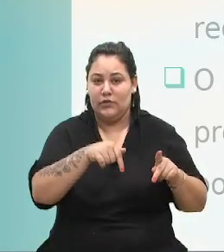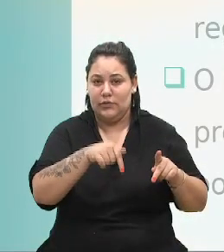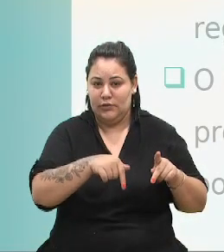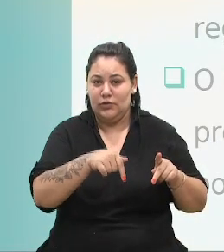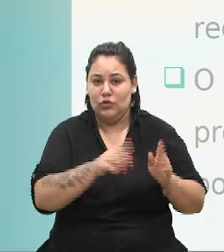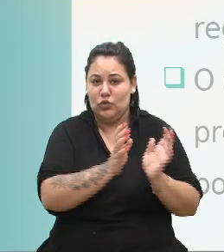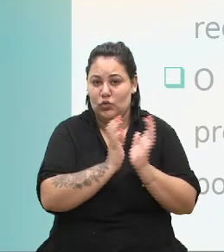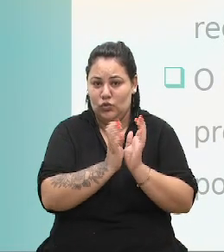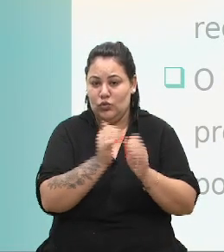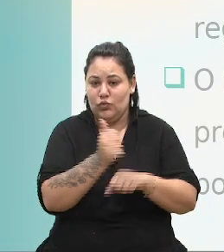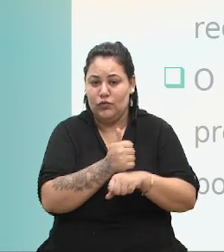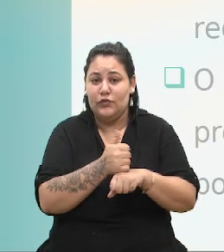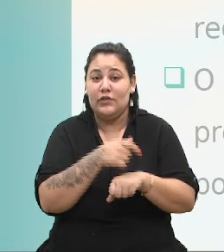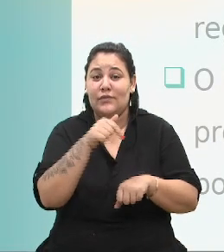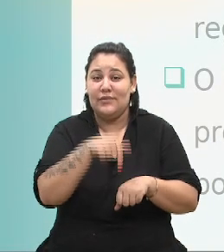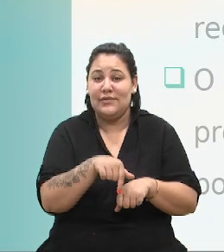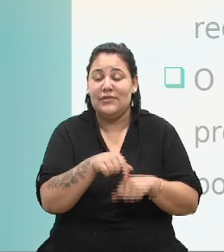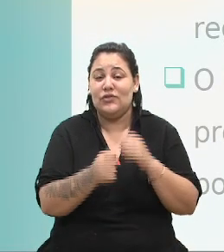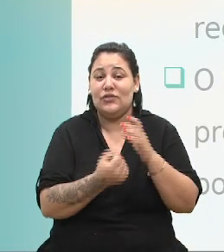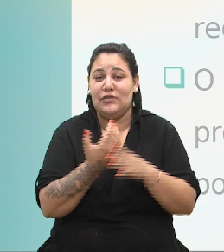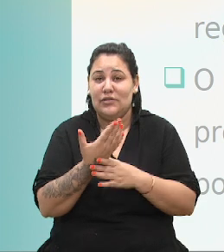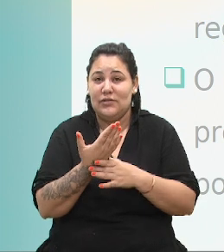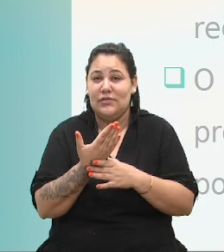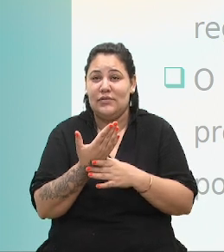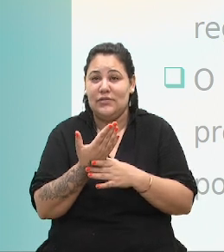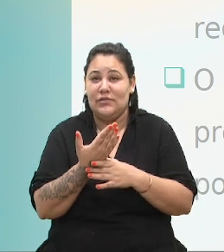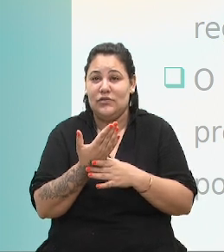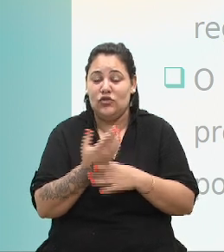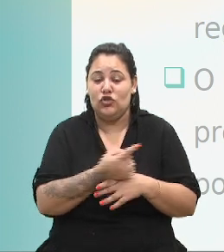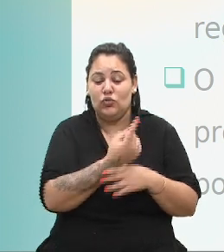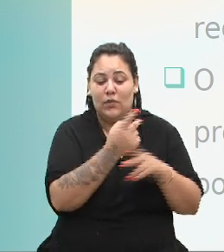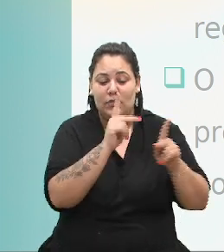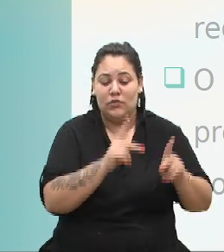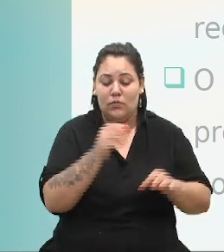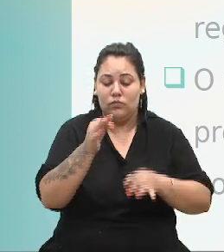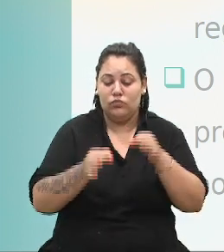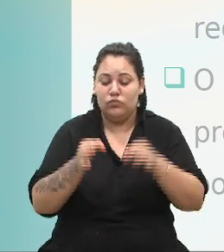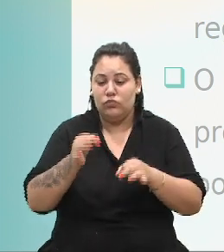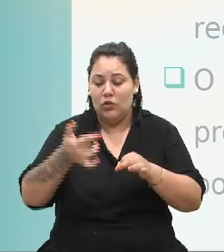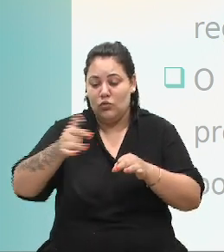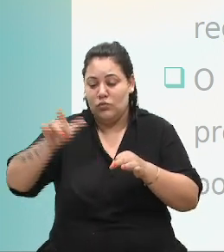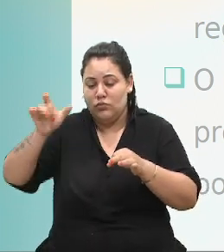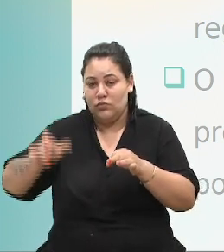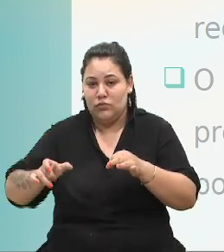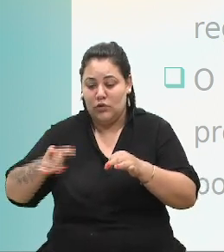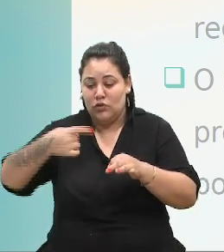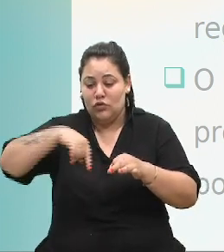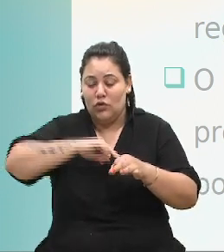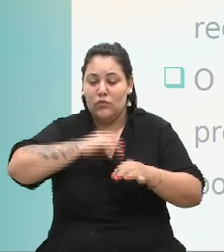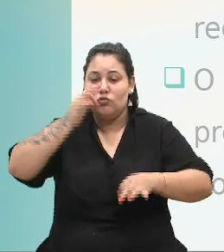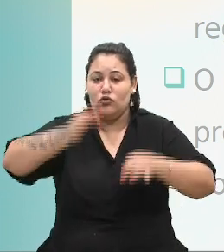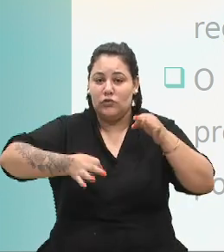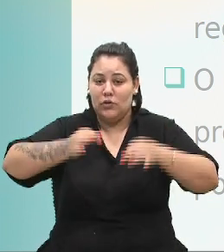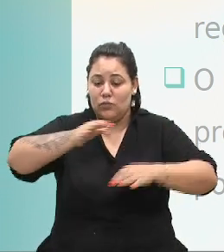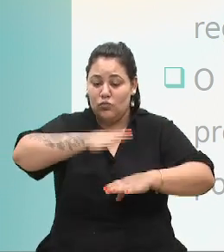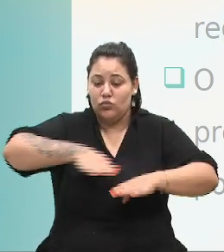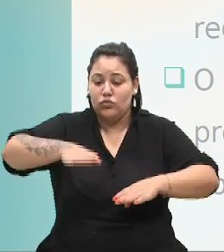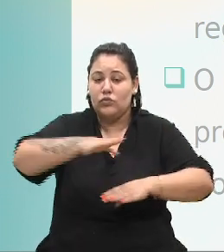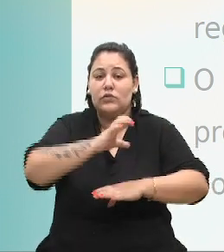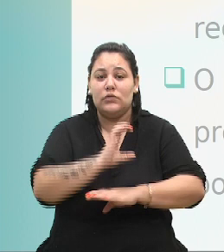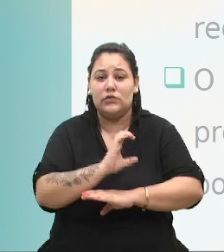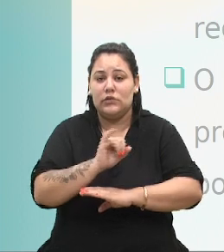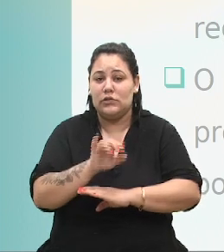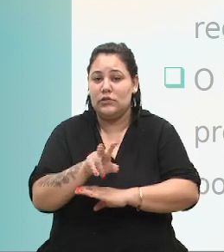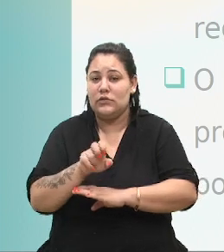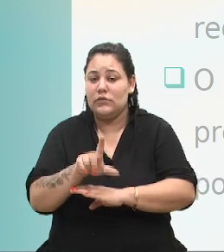surgiram dessa necessidade de um par julgar um outro par. Nós somos julgados na esfera civil, perante a justiça comum,